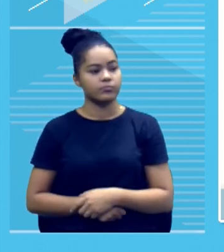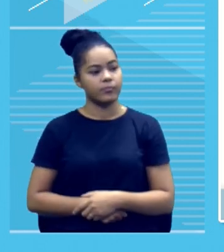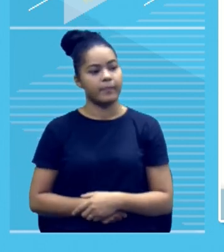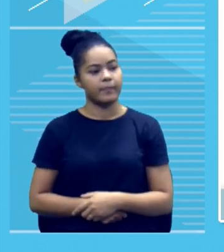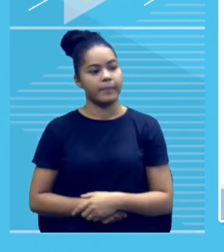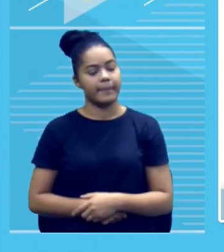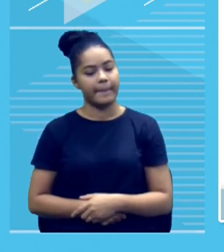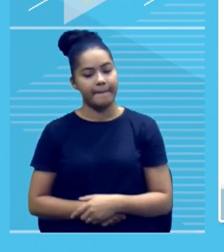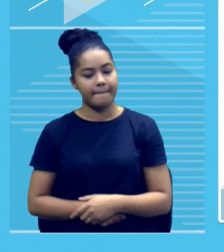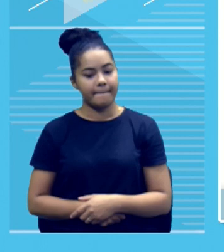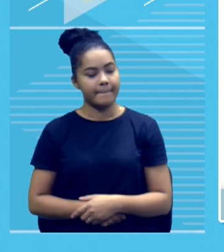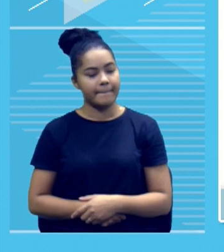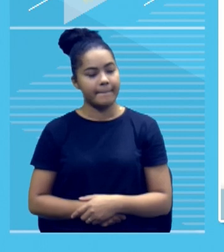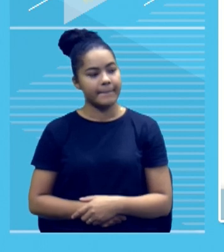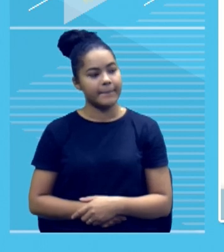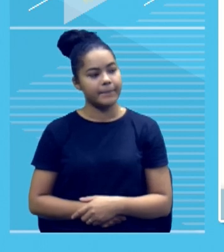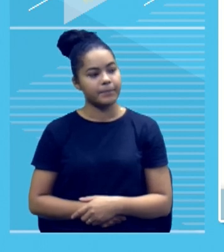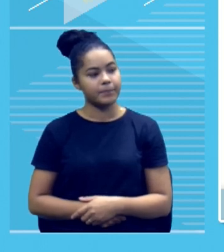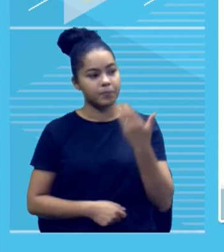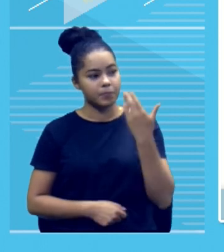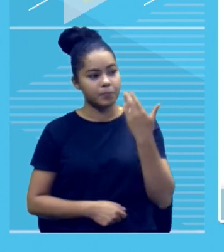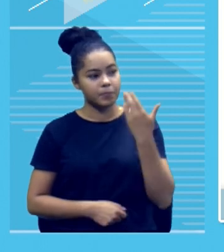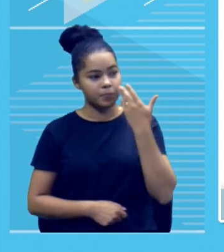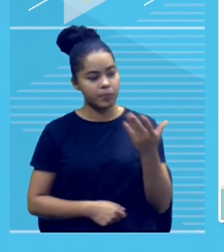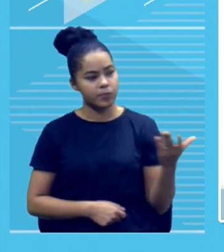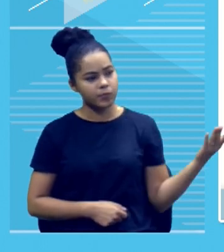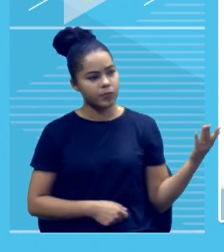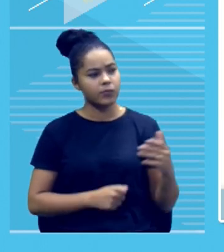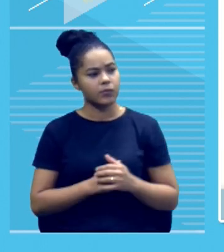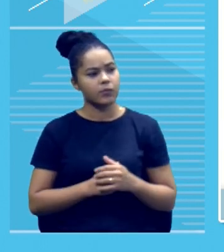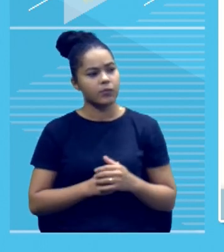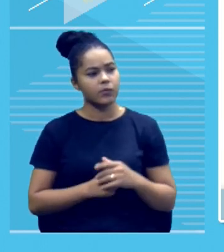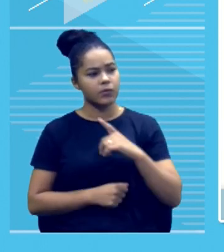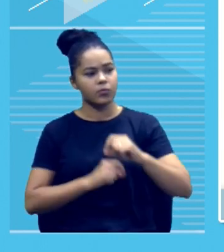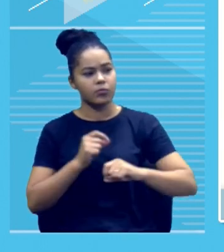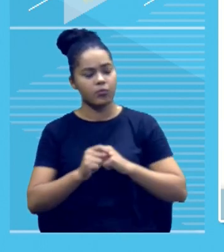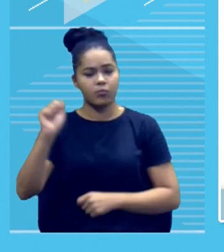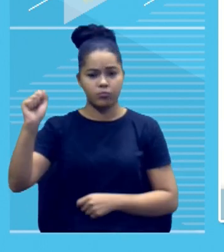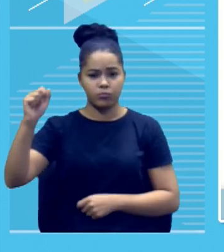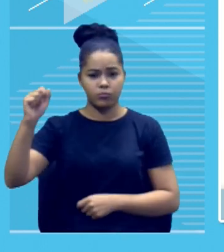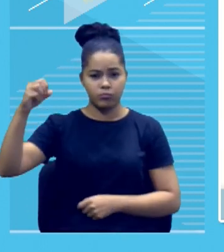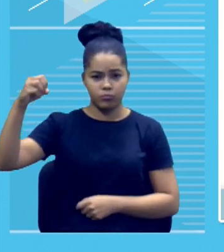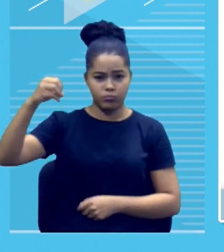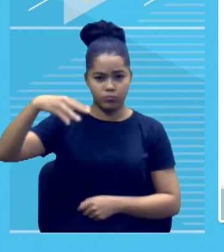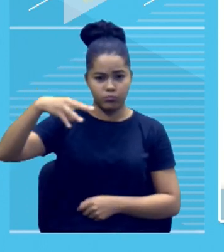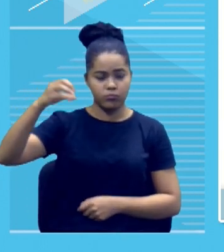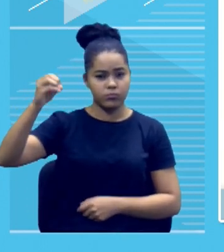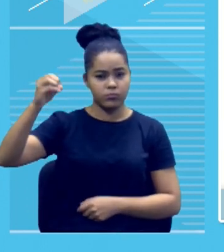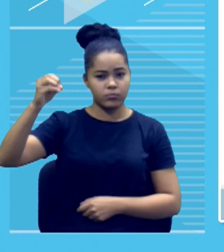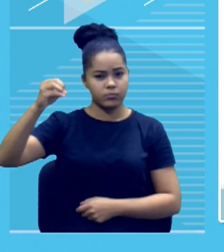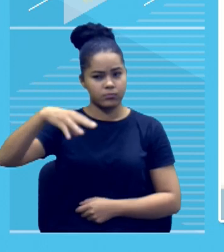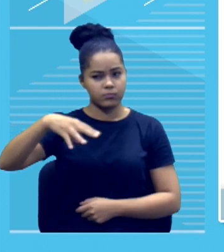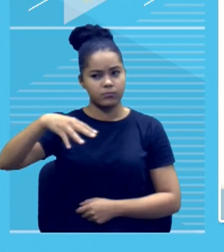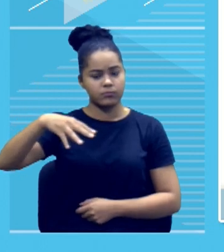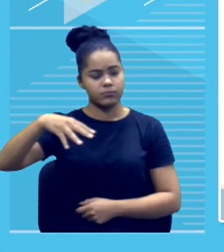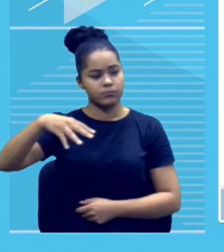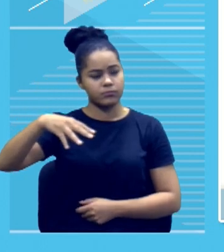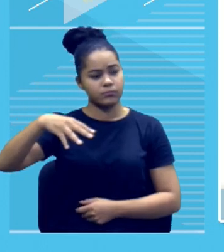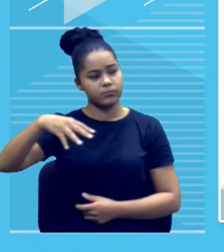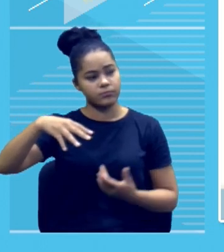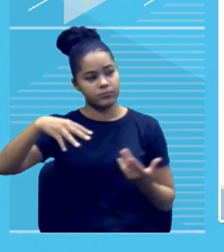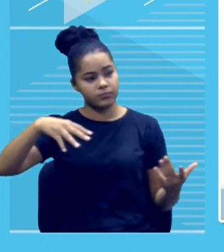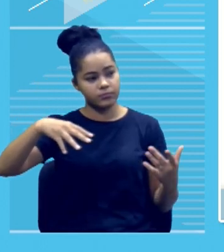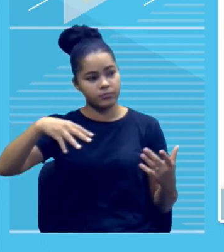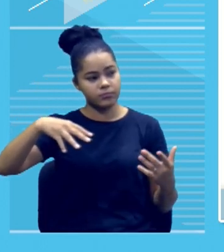Dando continuidade, vamos ver o que é essa luz polarizada. Aqui eu tenho uma lâmpada que projeta a luz em todas as direções. É a